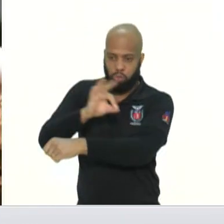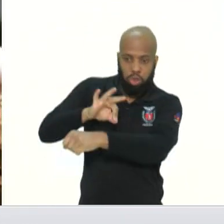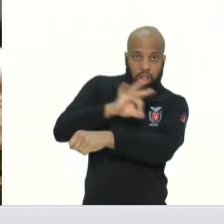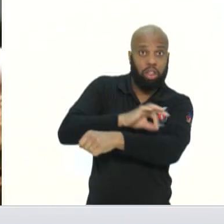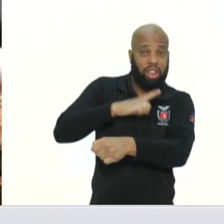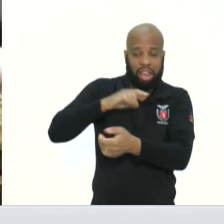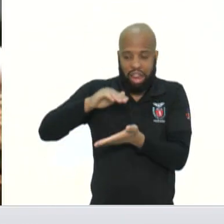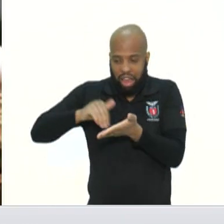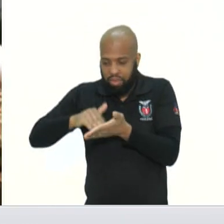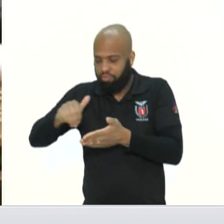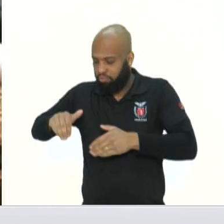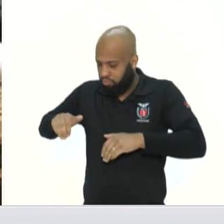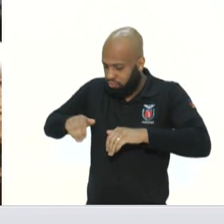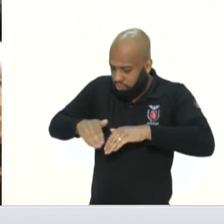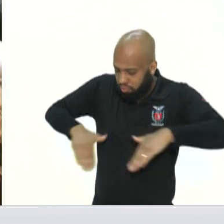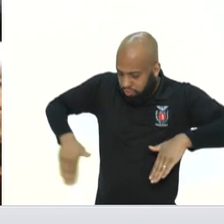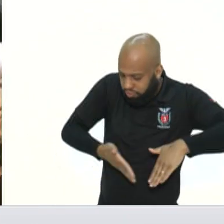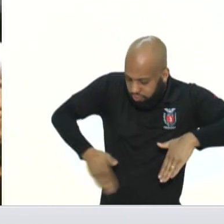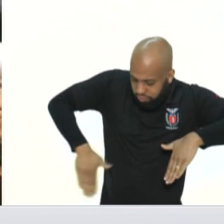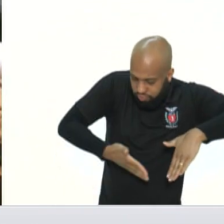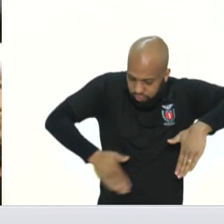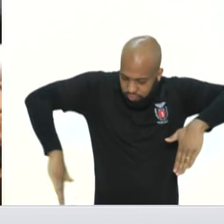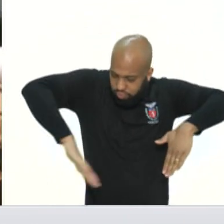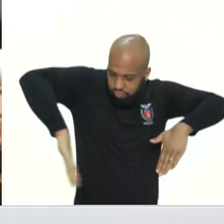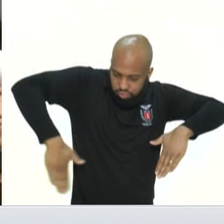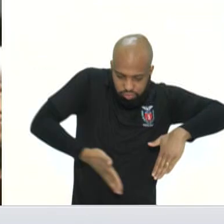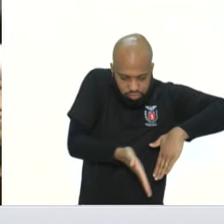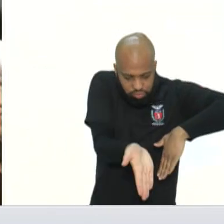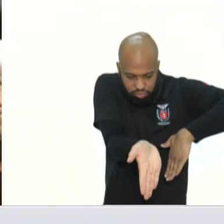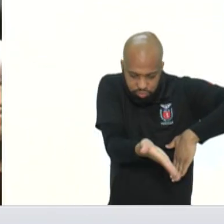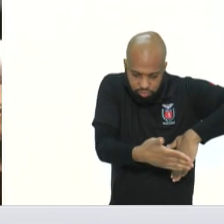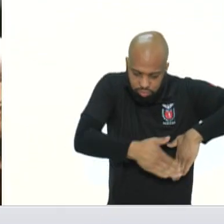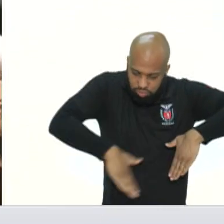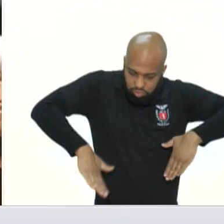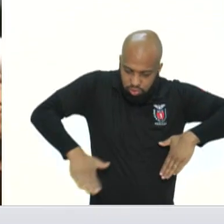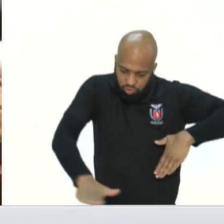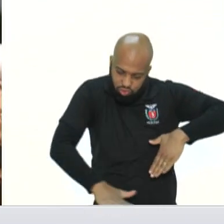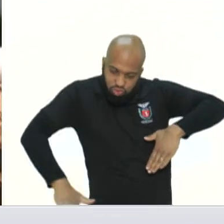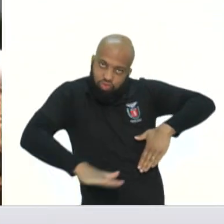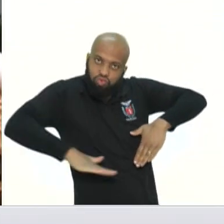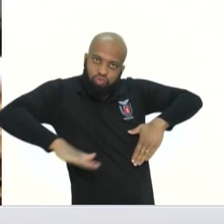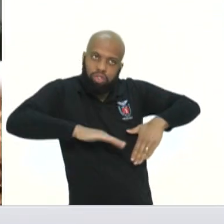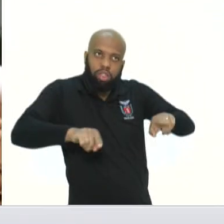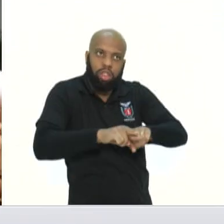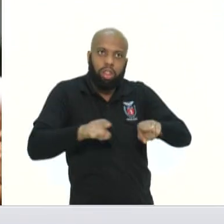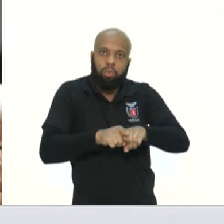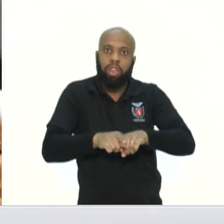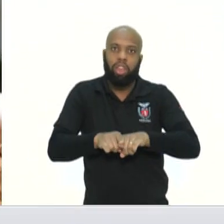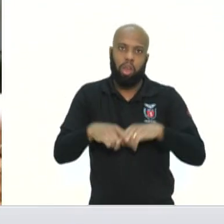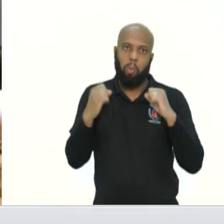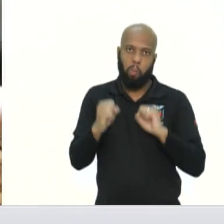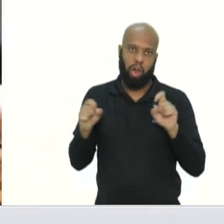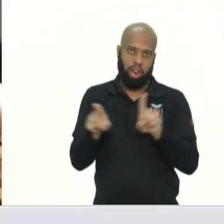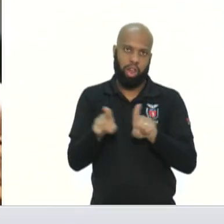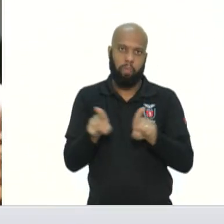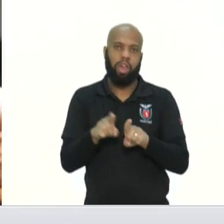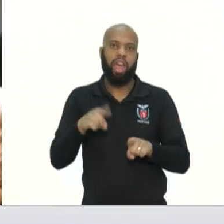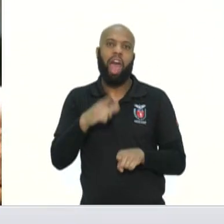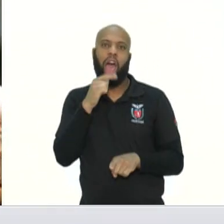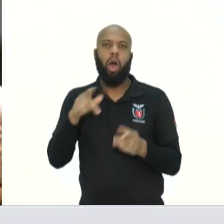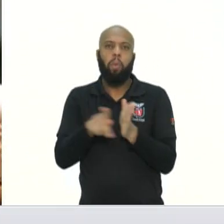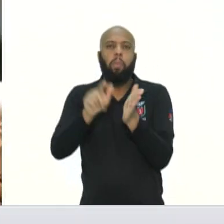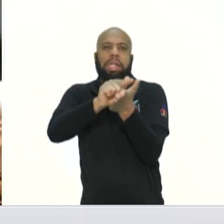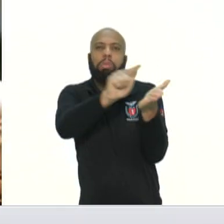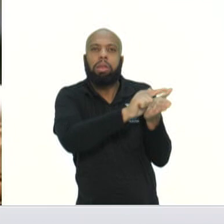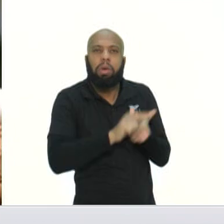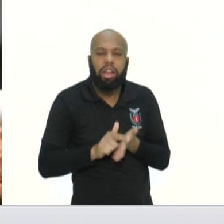lavar. Aí lava bem a parede da caixa d'água embaixo, joga uma água sanitária, fecha a